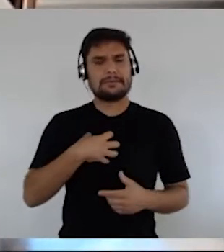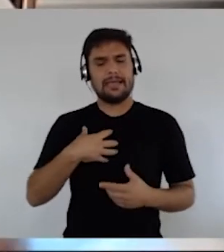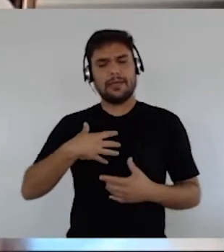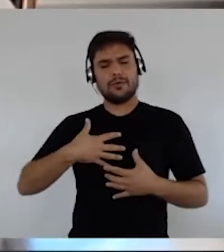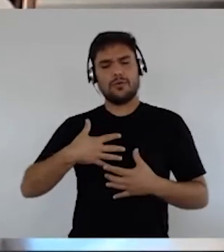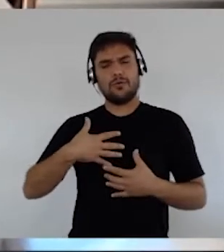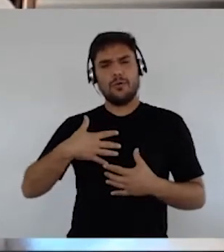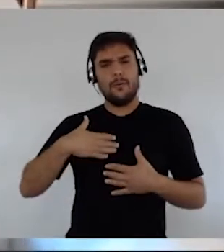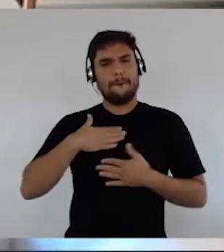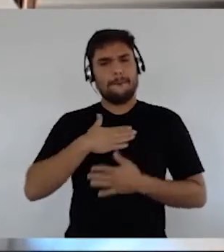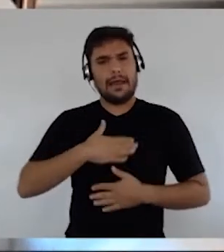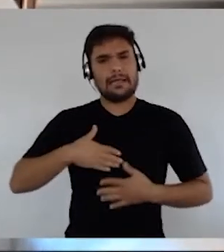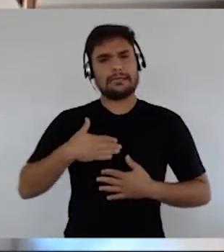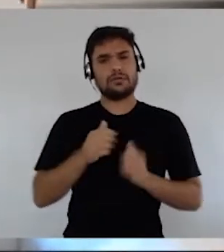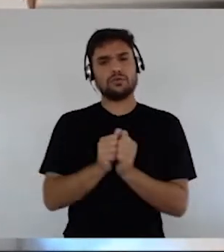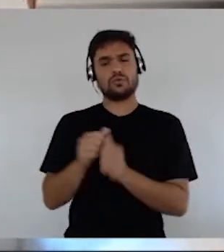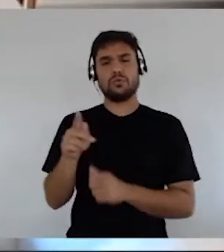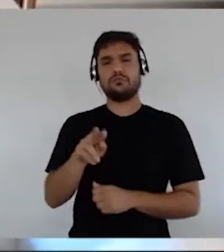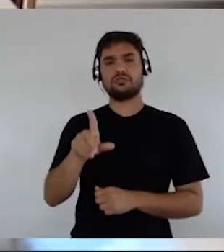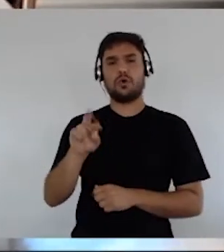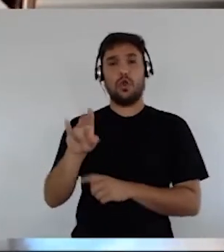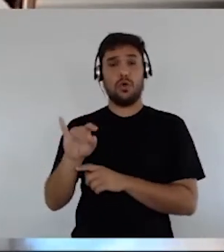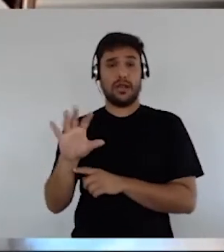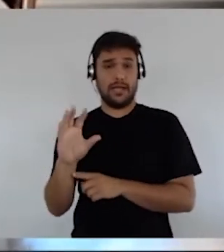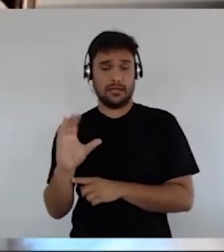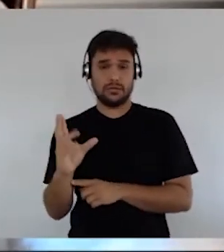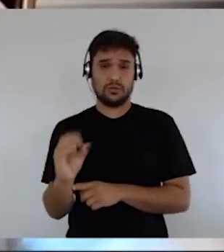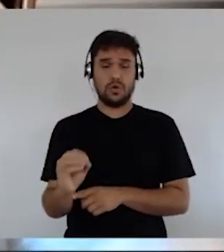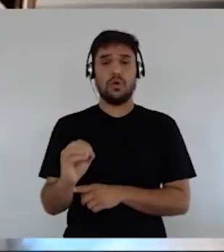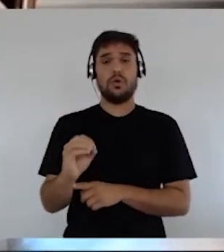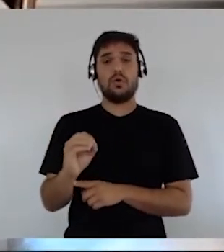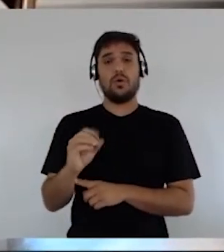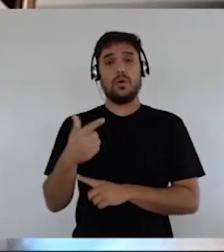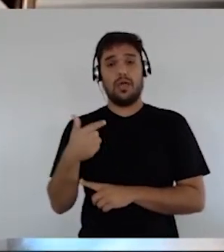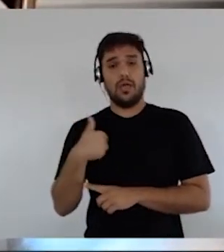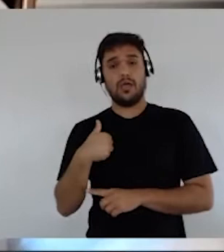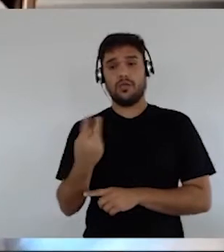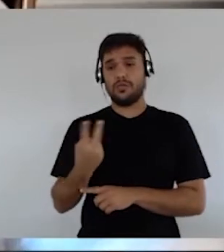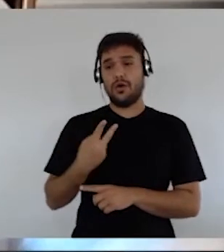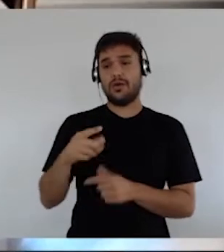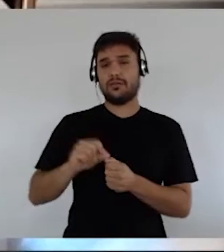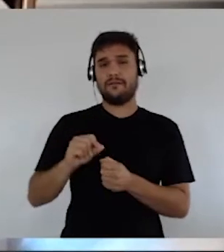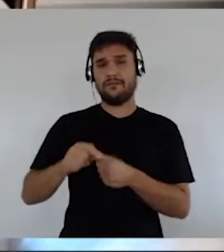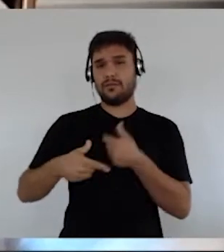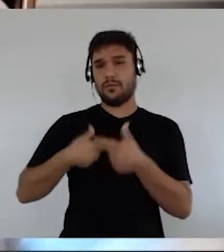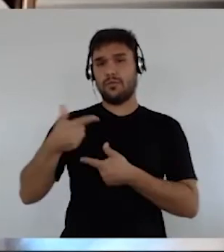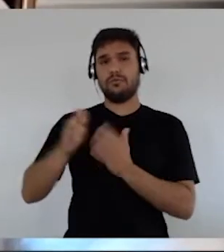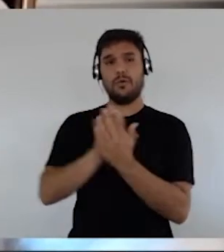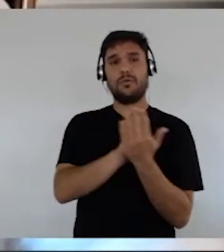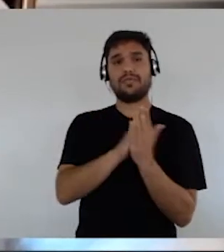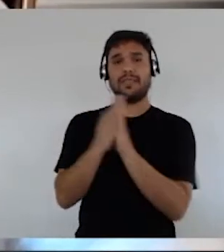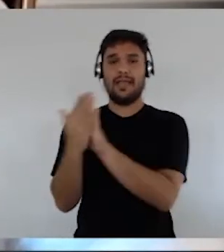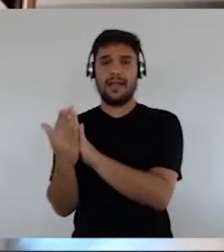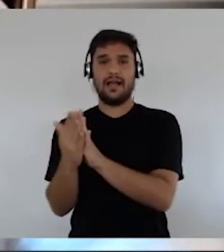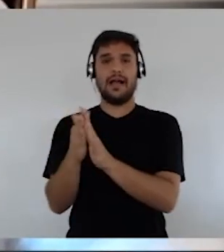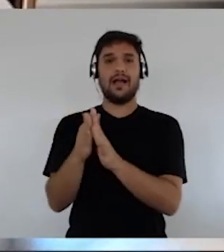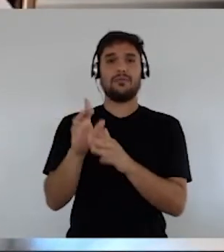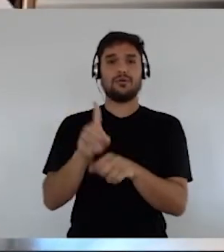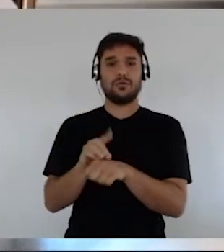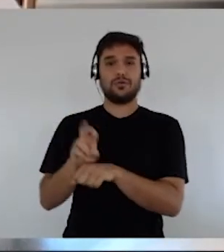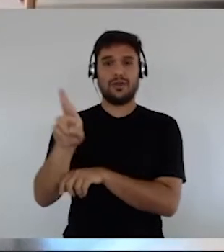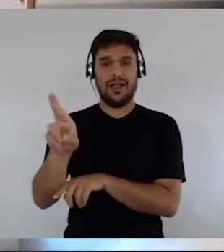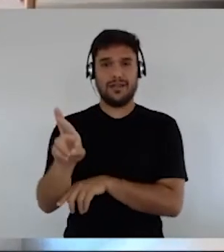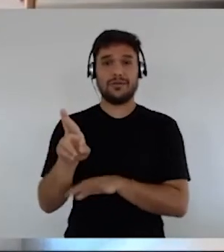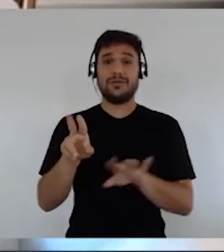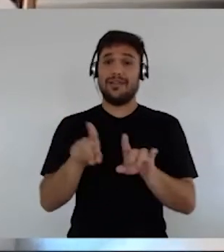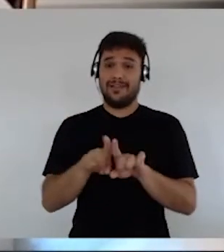honra de estar aqui com o professor Lourenço Rosa Vadel, com quem temos feito um grande intercâmbio, também a nível dos doutorandos,